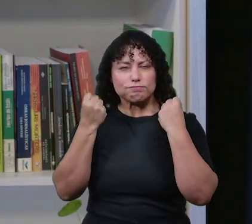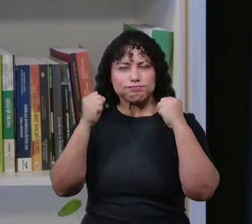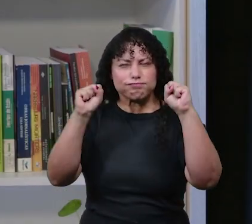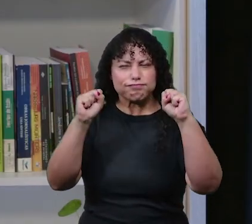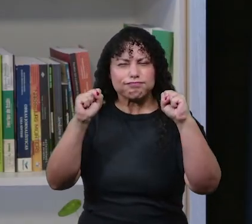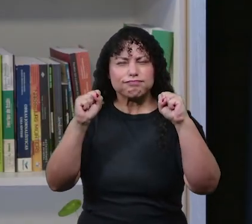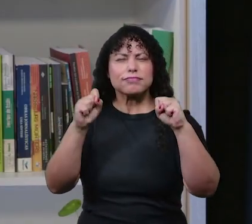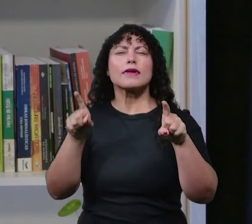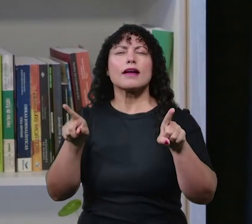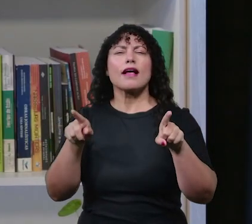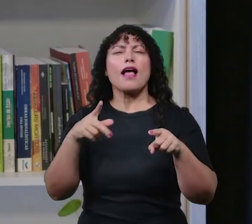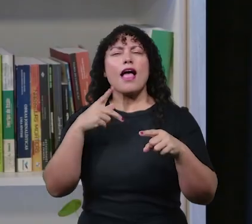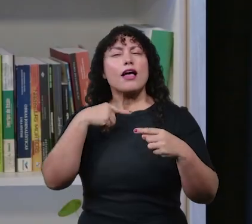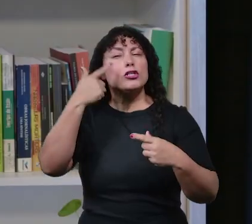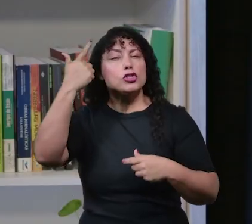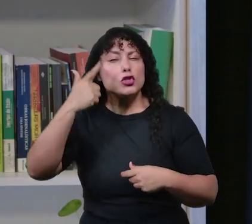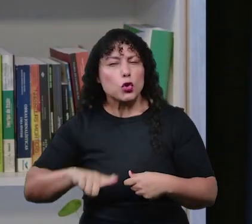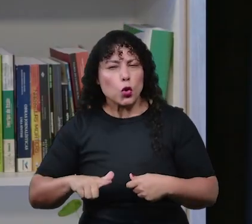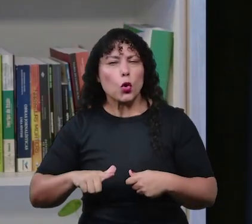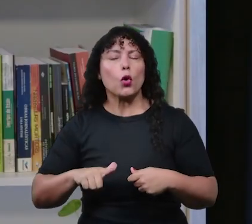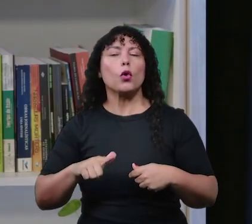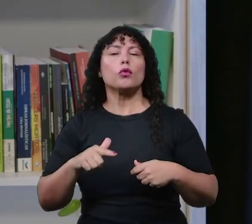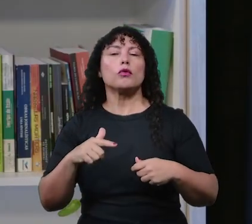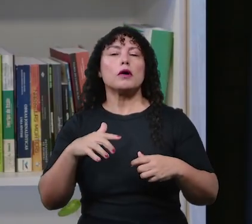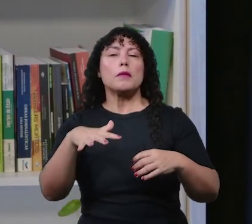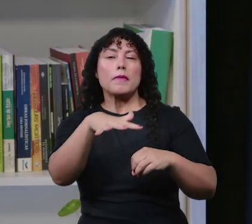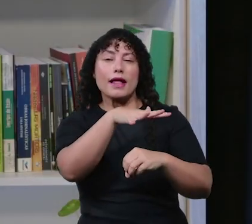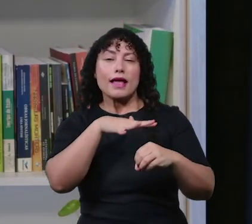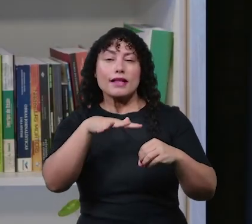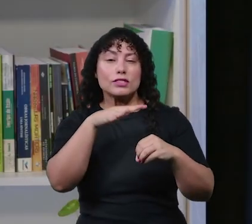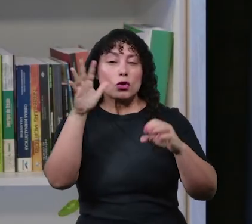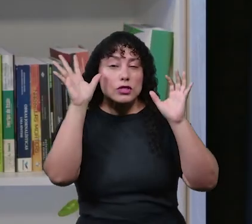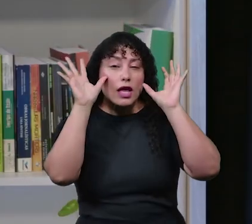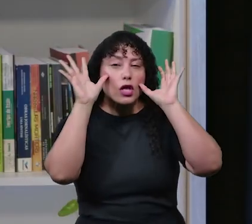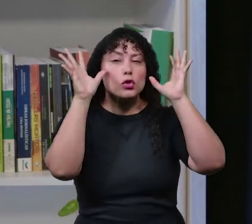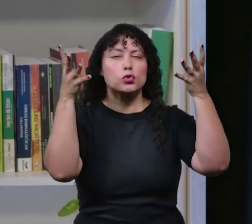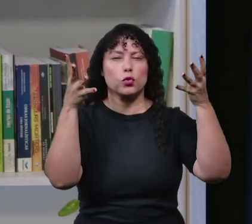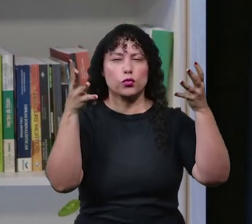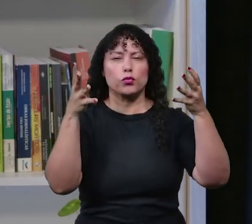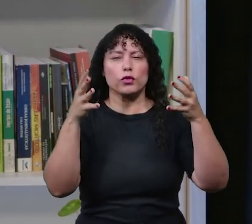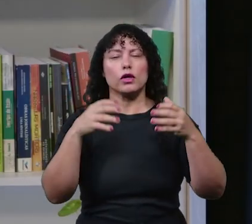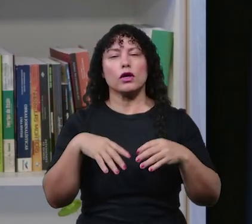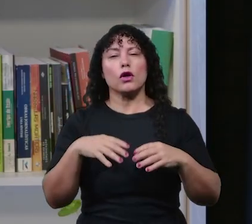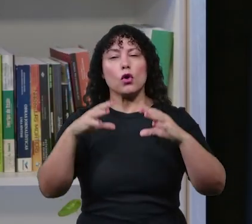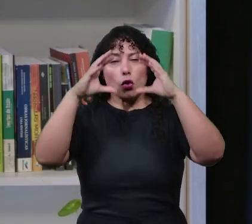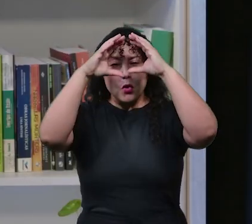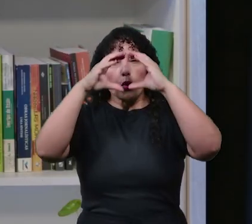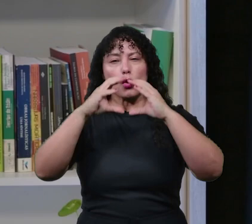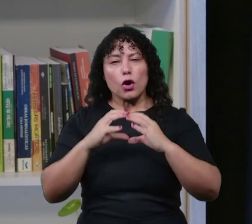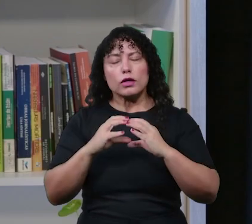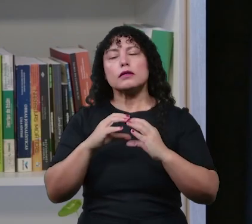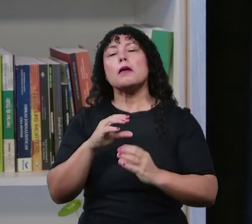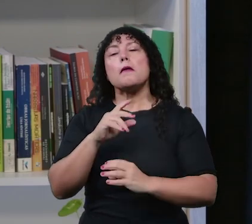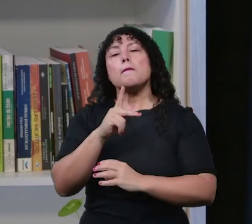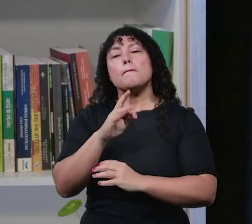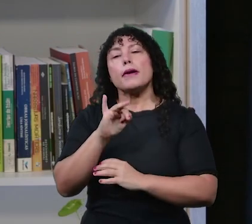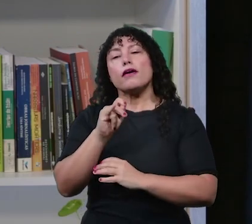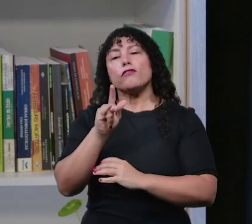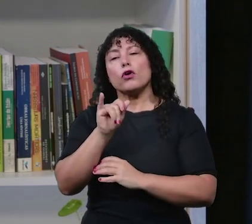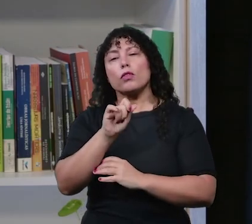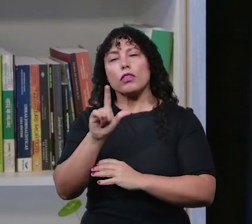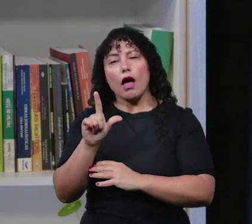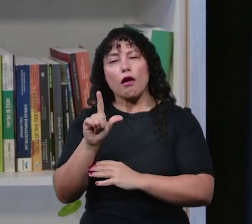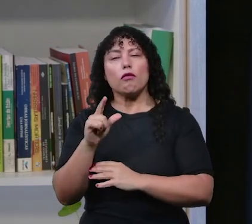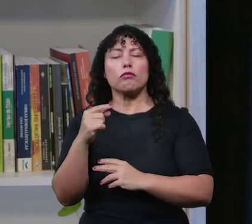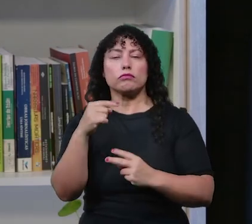controle inibitório ele passa, sobretudo, de novo, pelas regiões de tomada de decisão, né, o córtex pré-frontal,